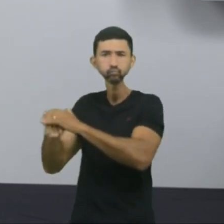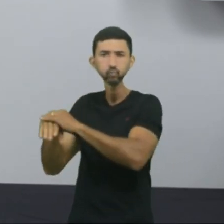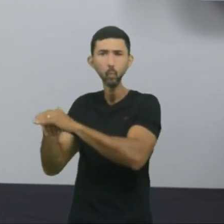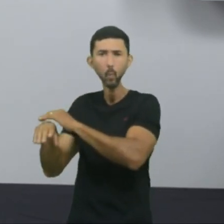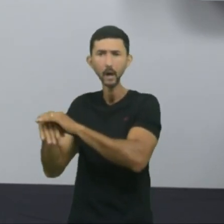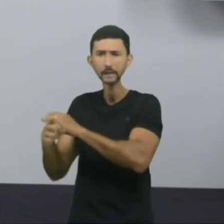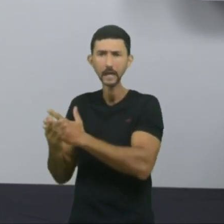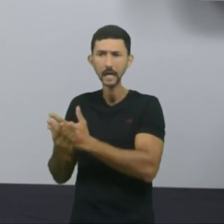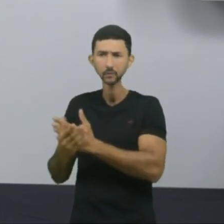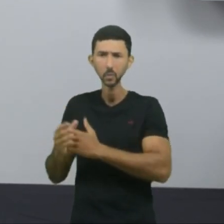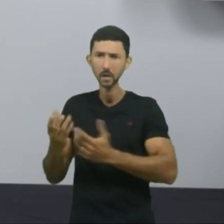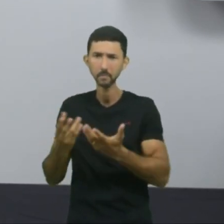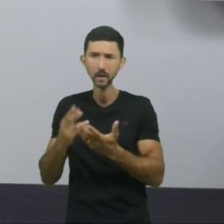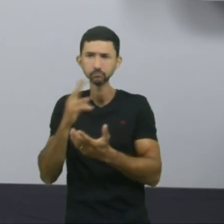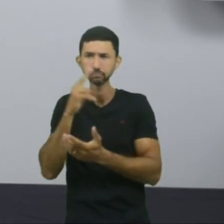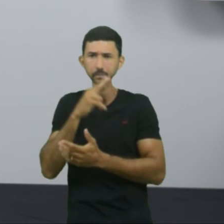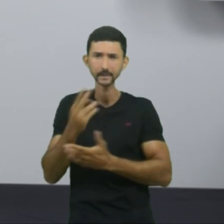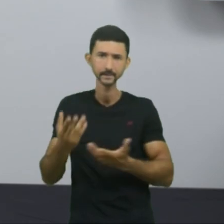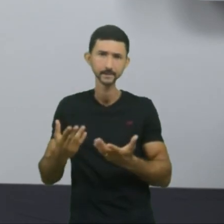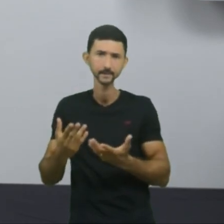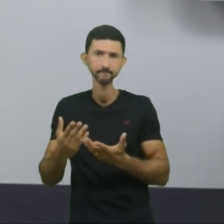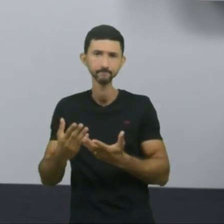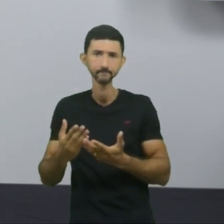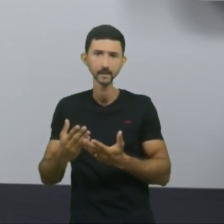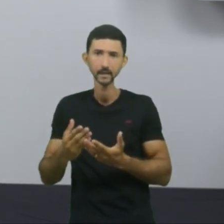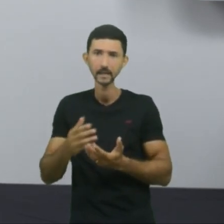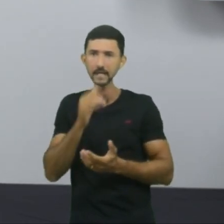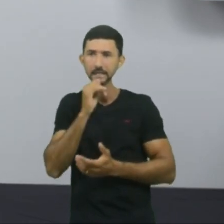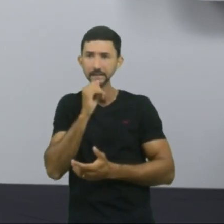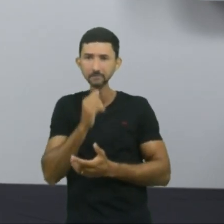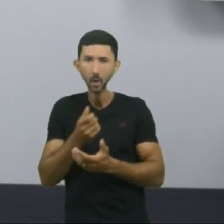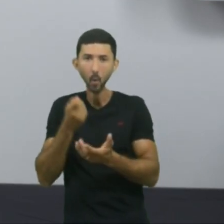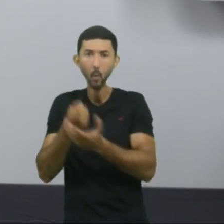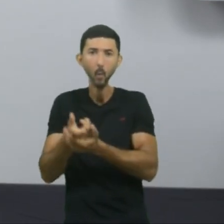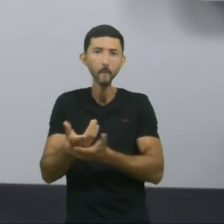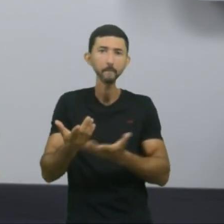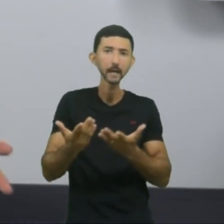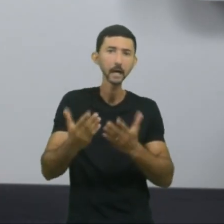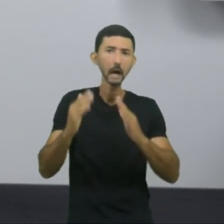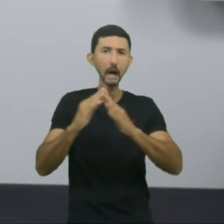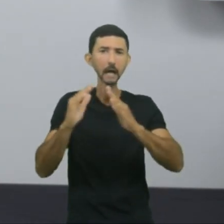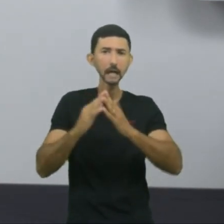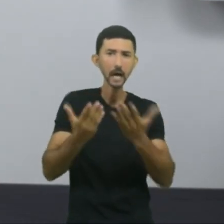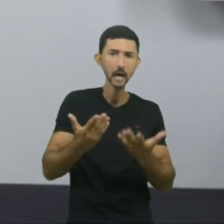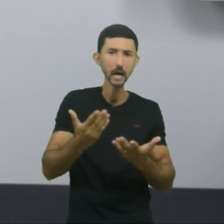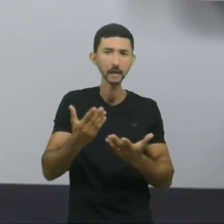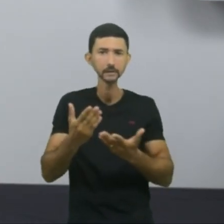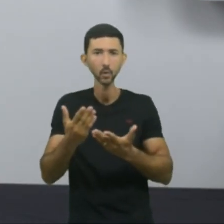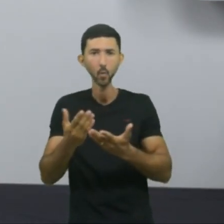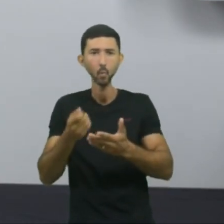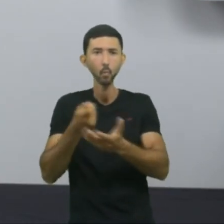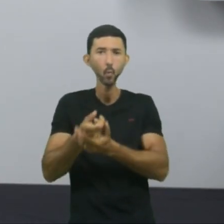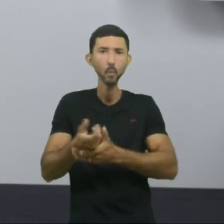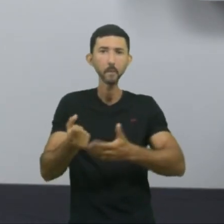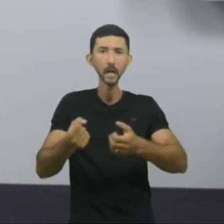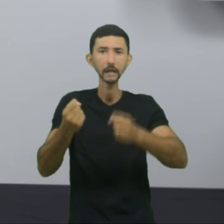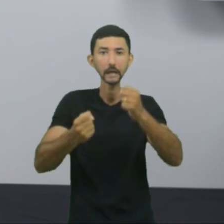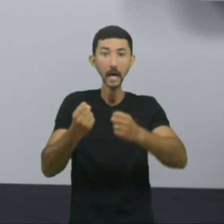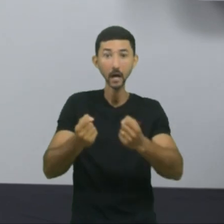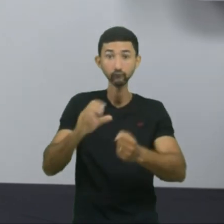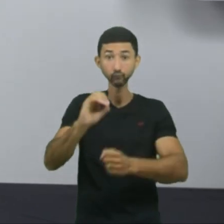valor, nem era para uma emergência. Era para dar entrada na tão sonhada casa, ou comprar um carro, ou fazer uma